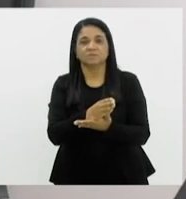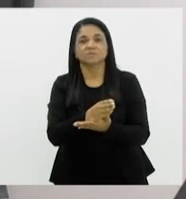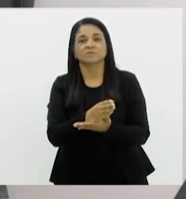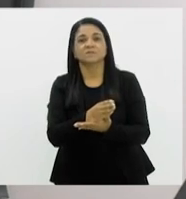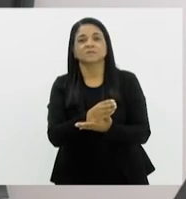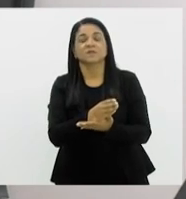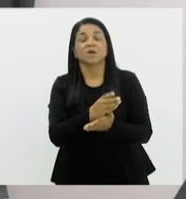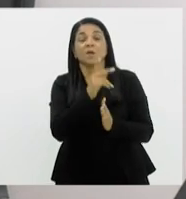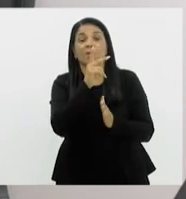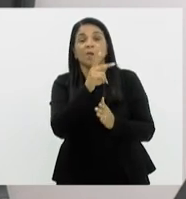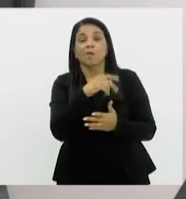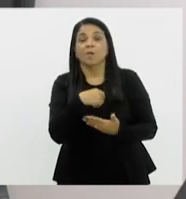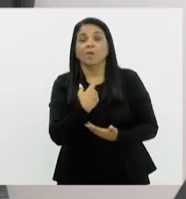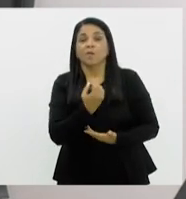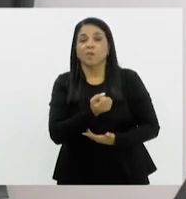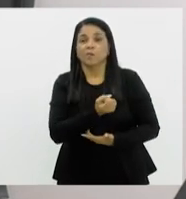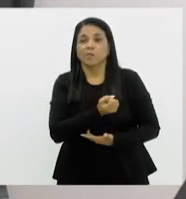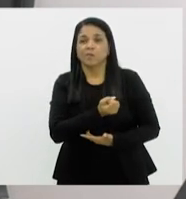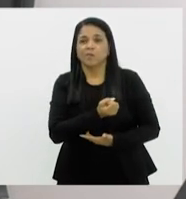Passo...